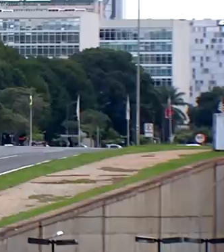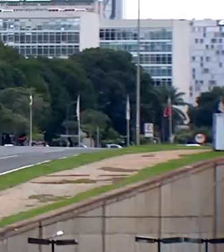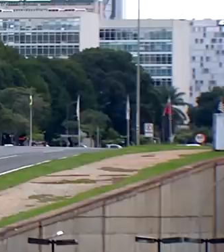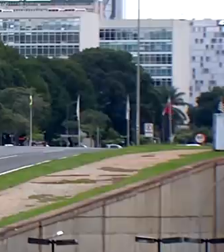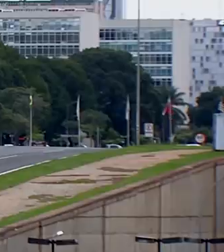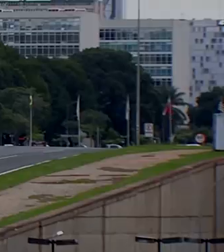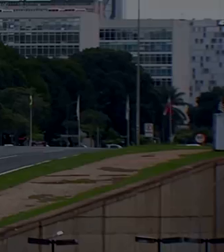aí